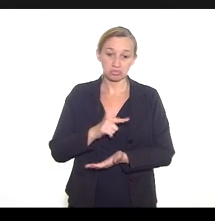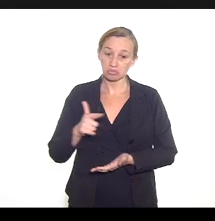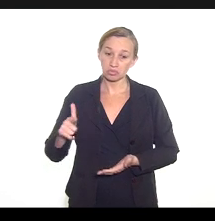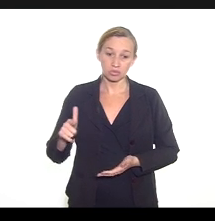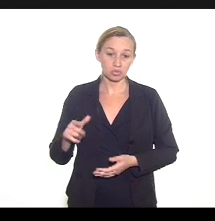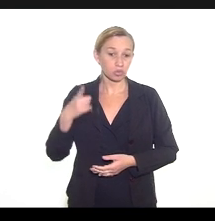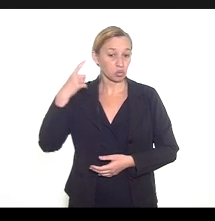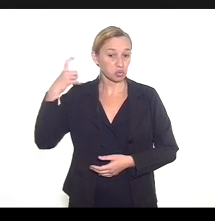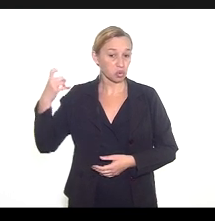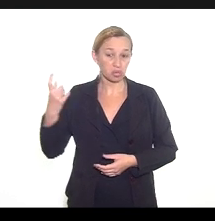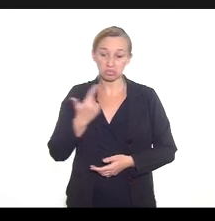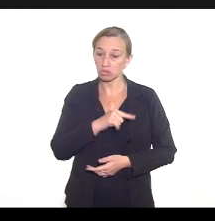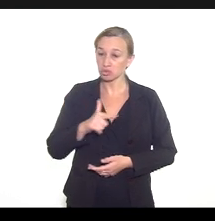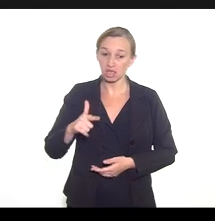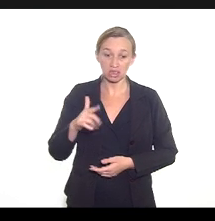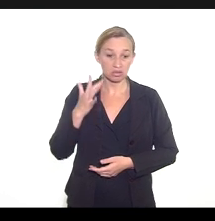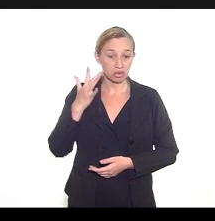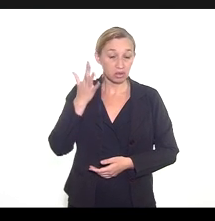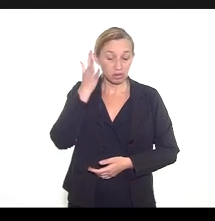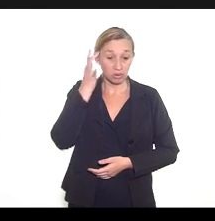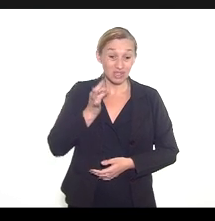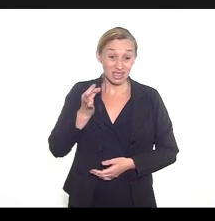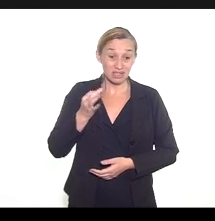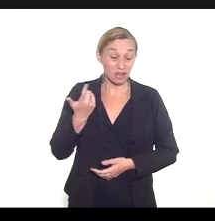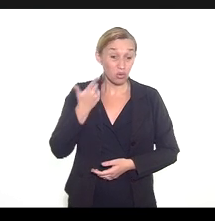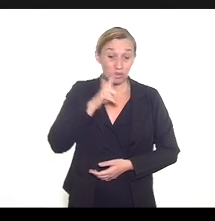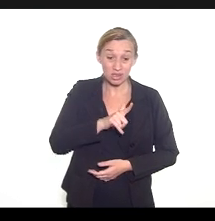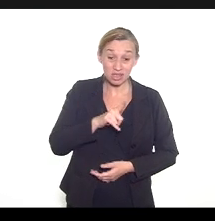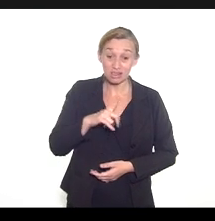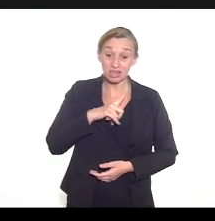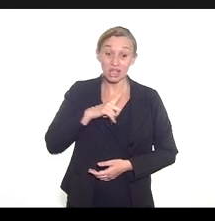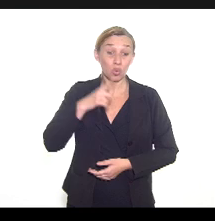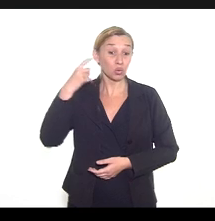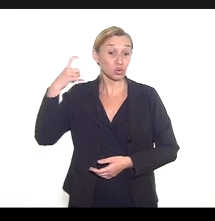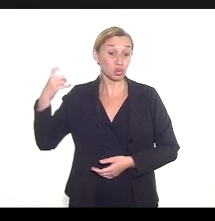Está sem som, não sei se a gente vai conseguir transmitir o som, deputada.